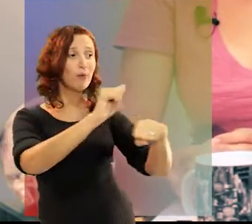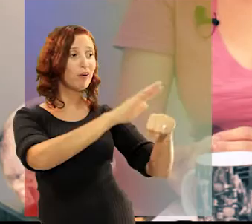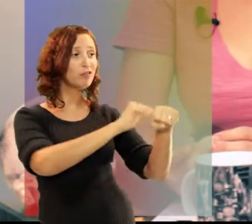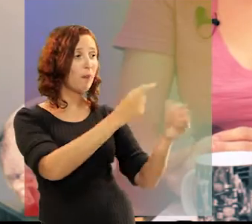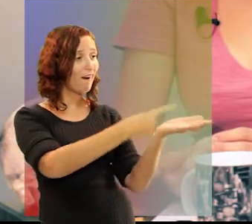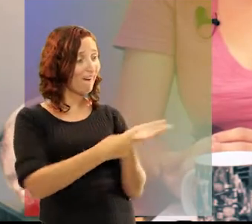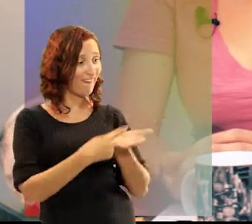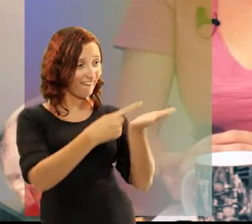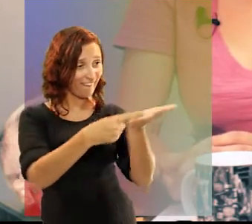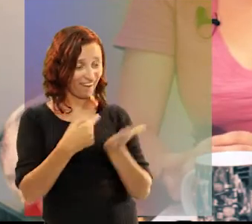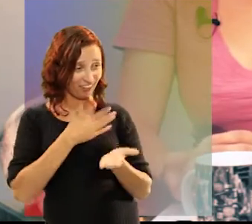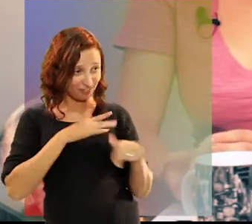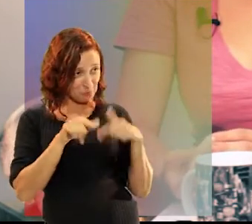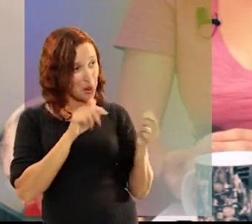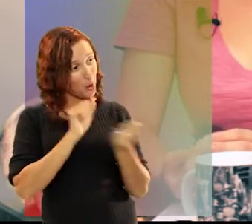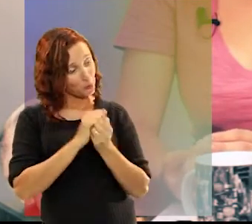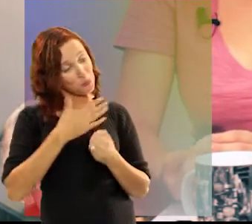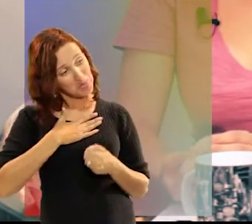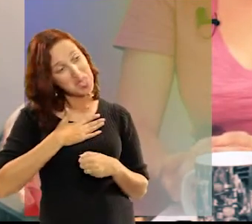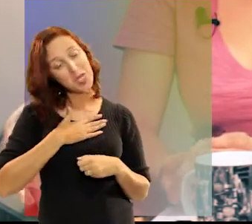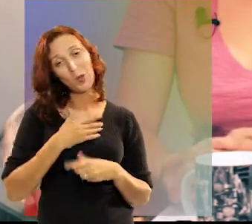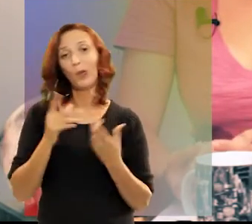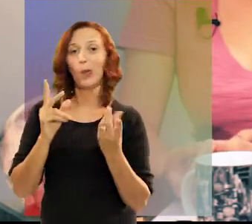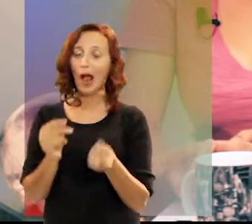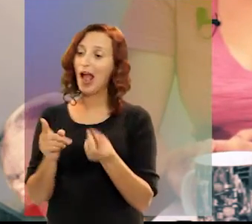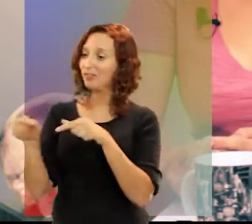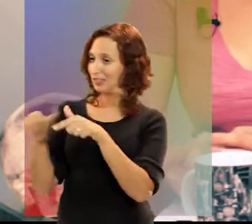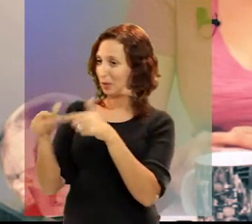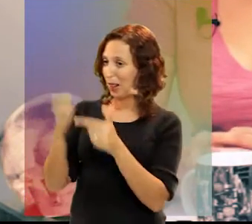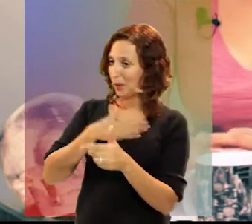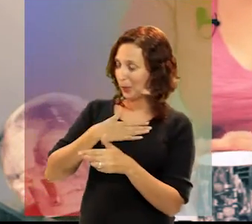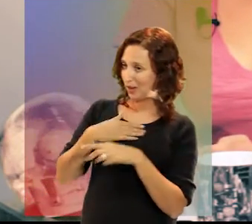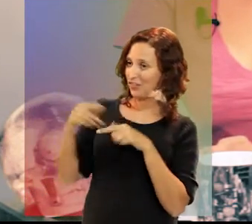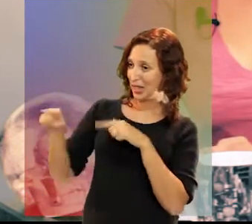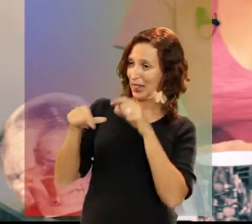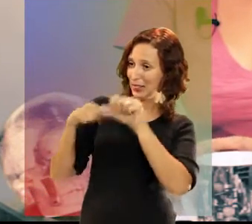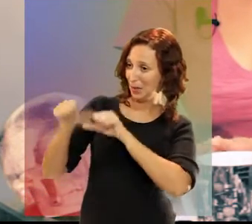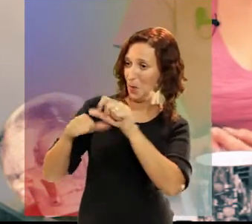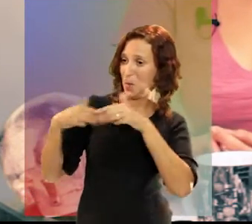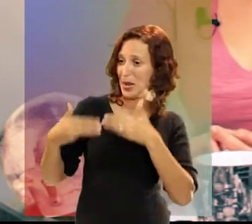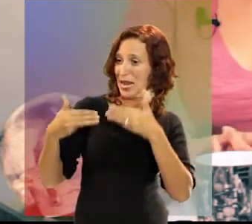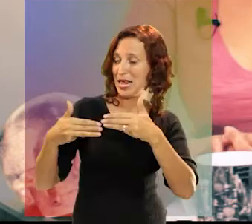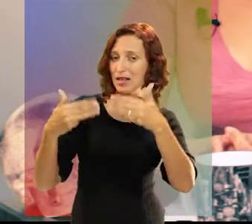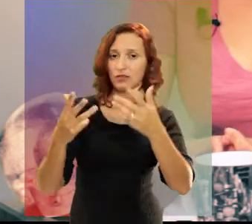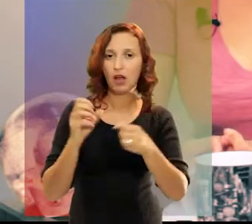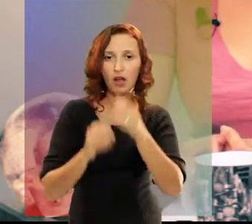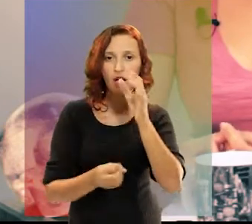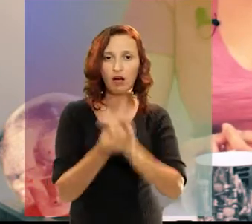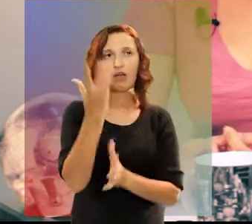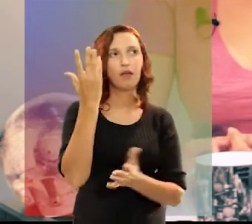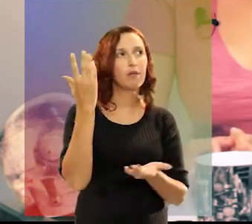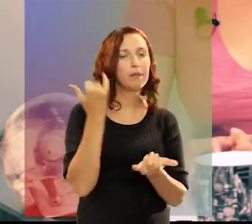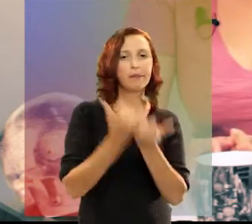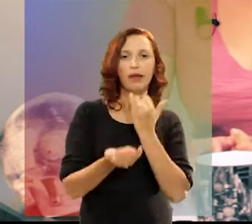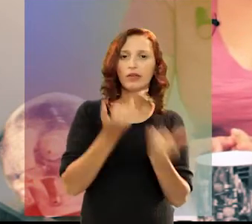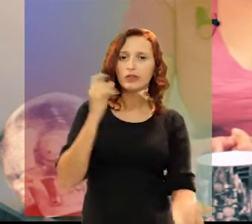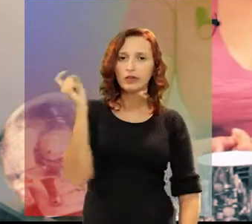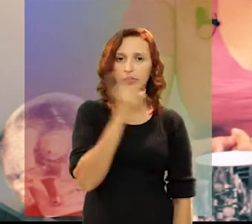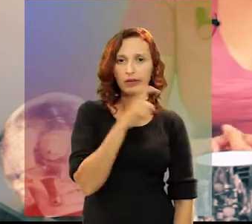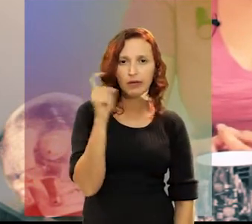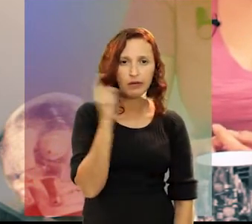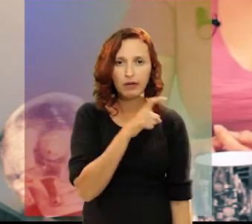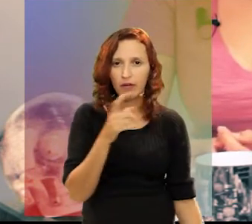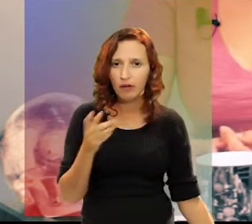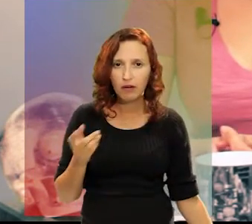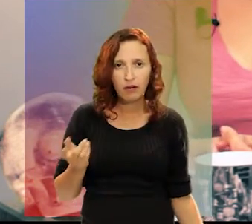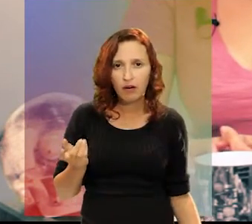acontece é convidar o outro cara pra fazer parte do governo. Aí esse cara vai virar um ministro, vai virar alguma coisa lá dentro. Aí lá dentro a gente cria essa falácia que eu já